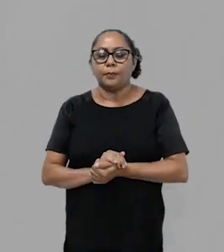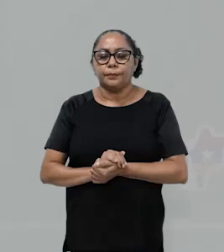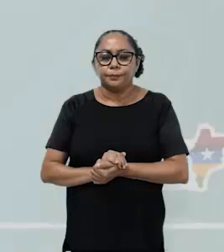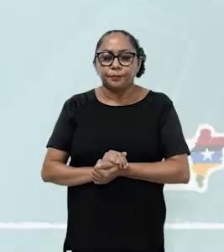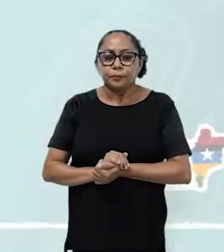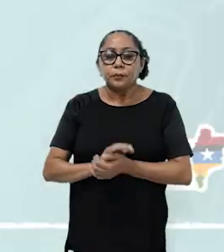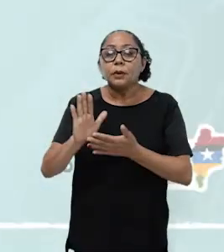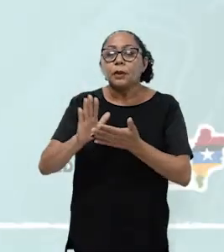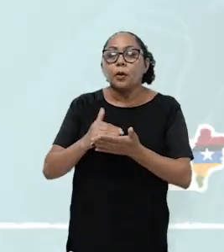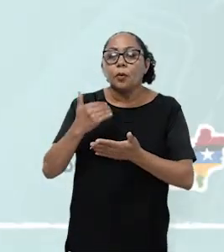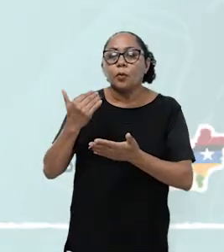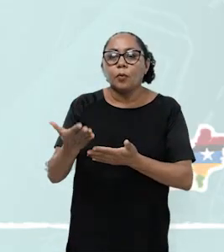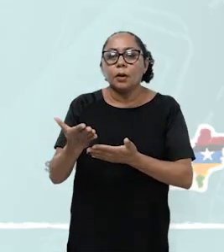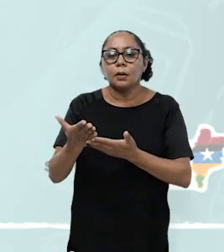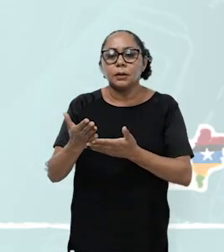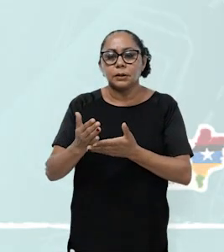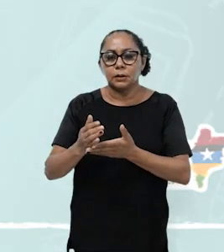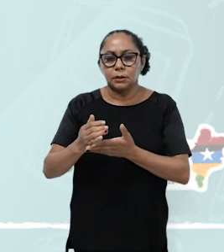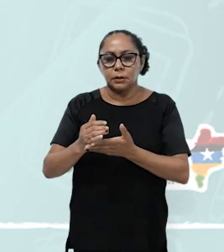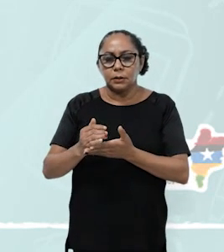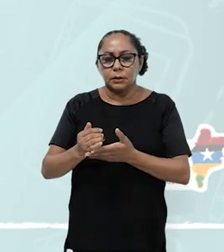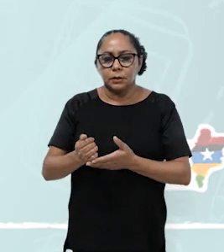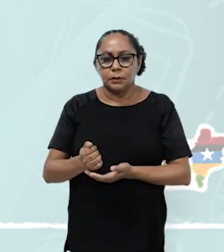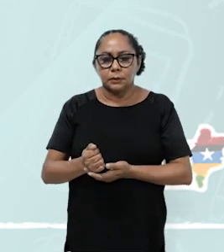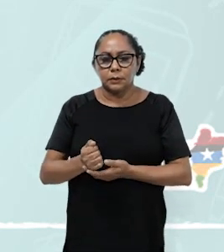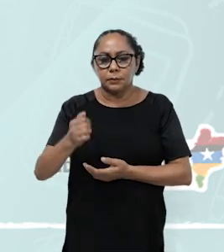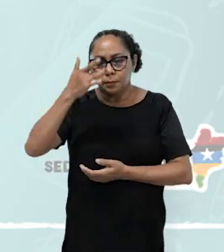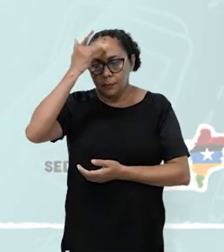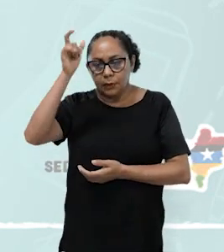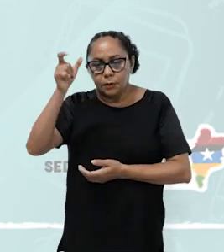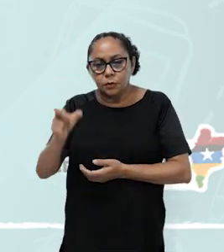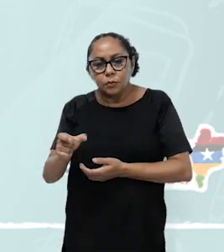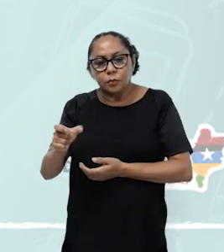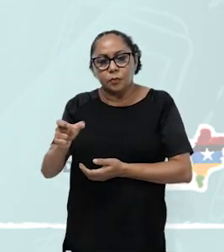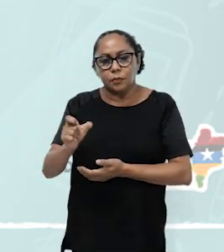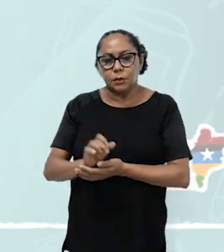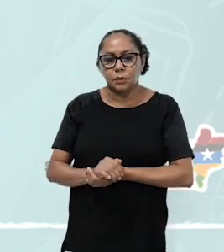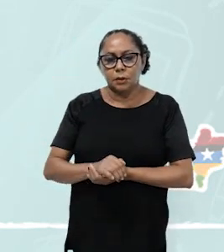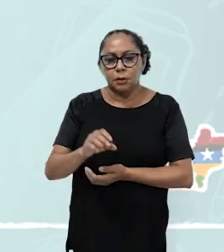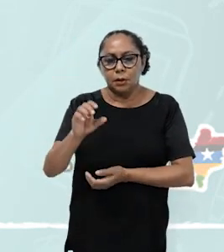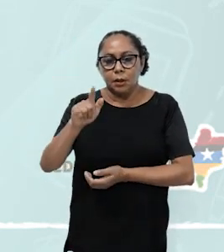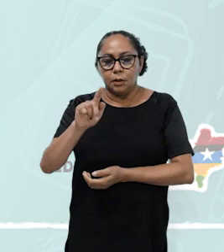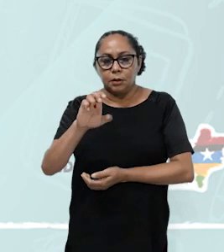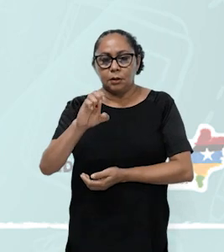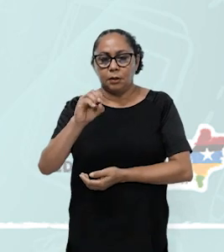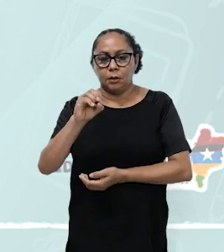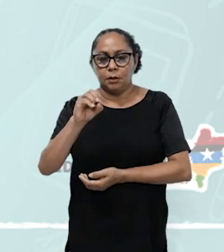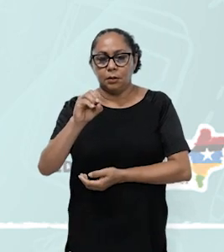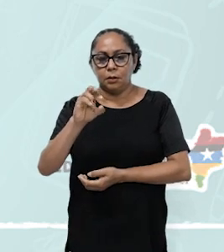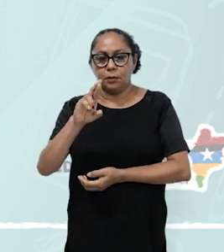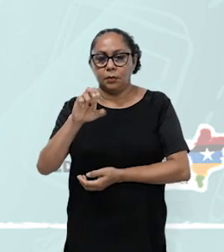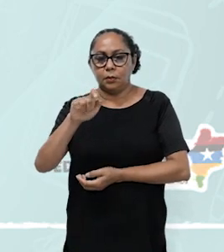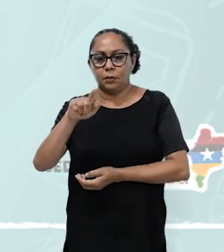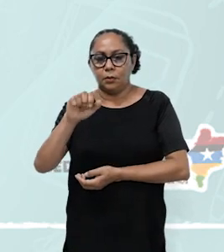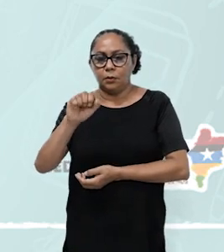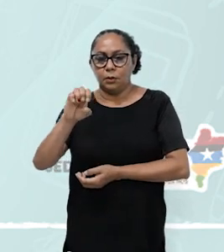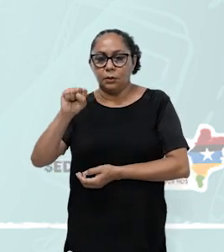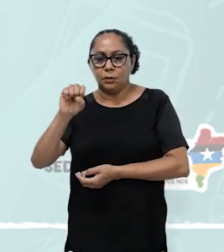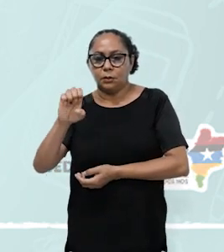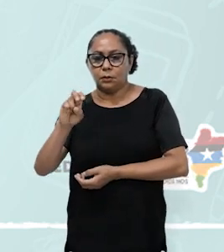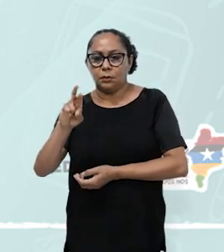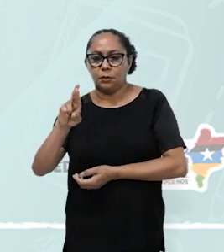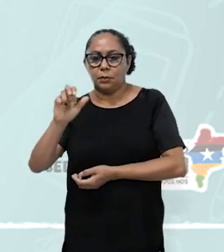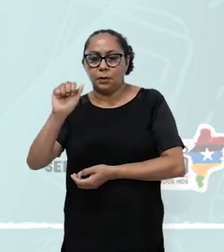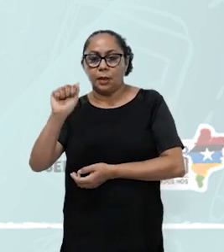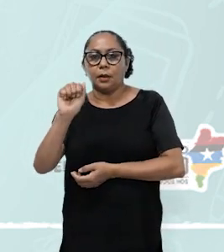desse estilo? Um cara chamado Paul Signac, o primeiro, perdão, Georges Seurat, que ele trabalha com pontos um pouco